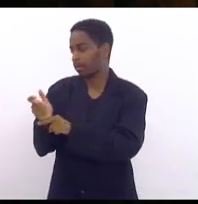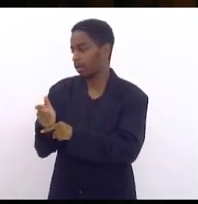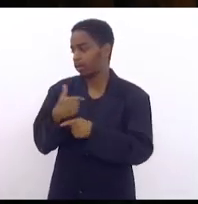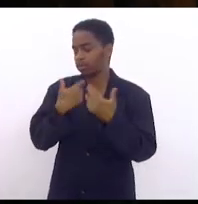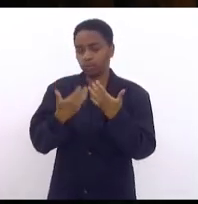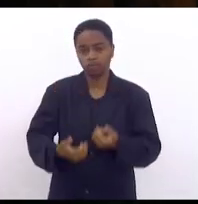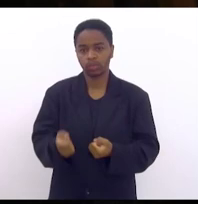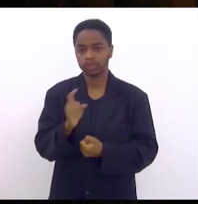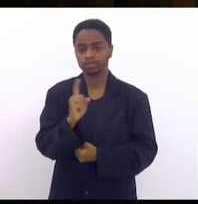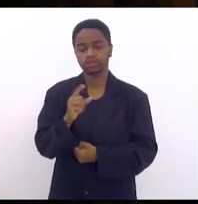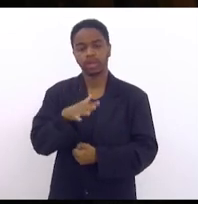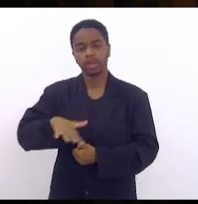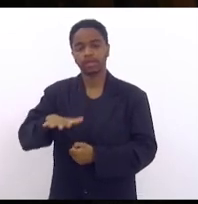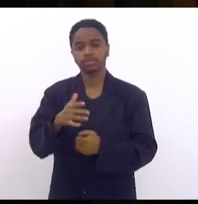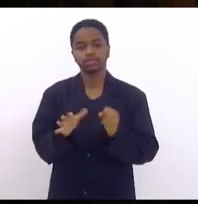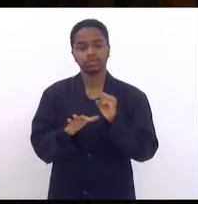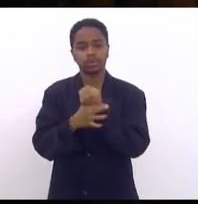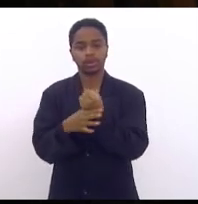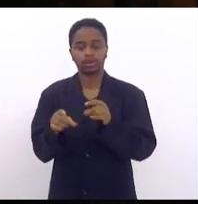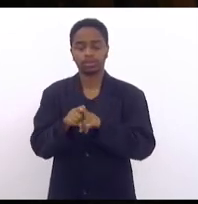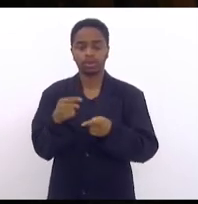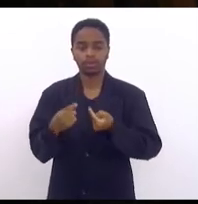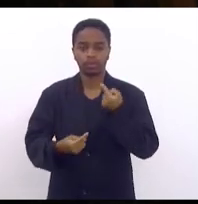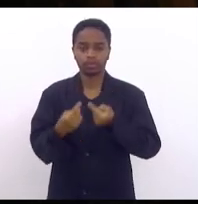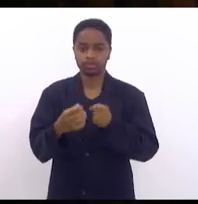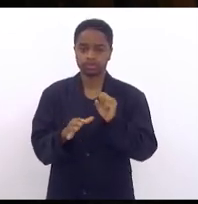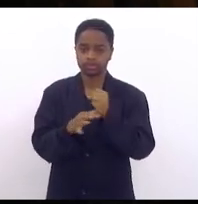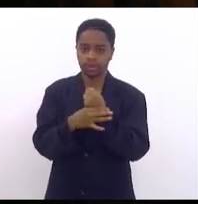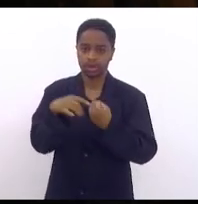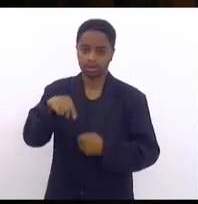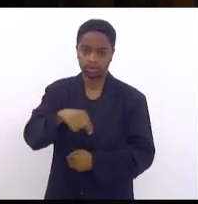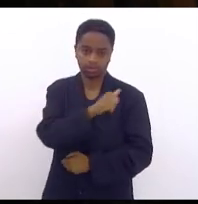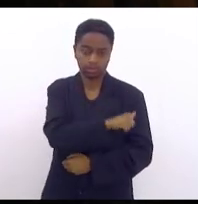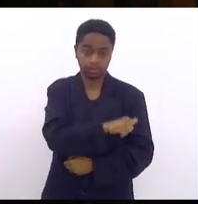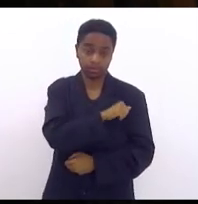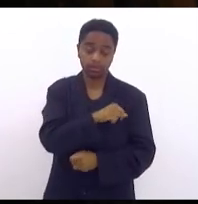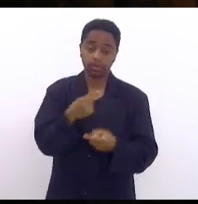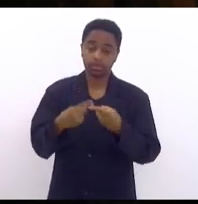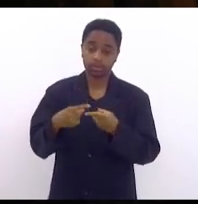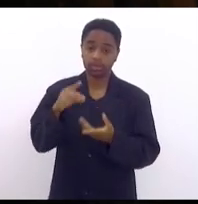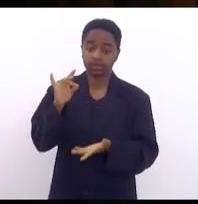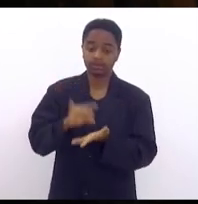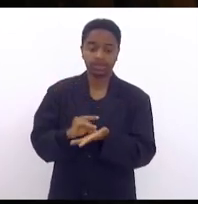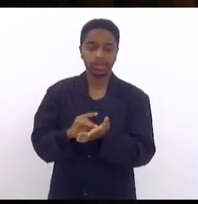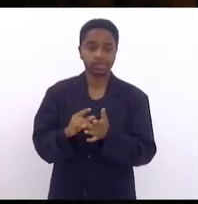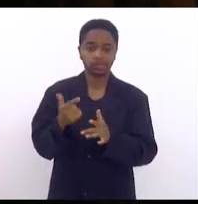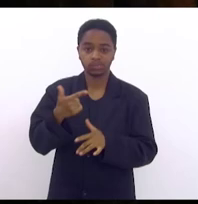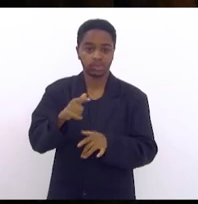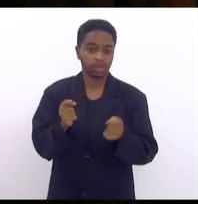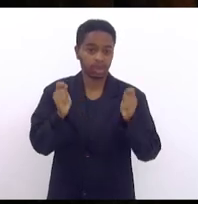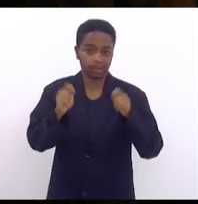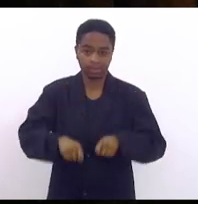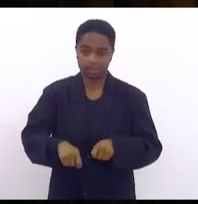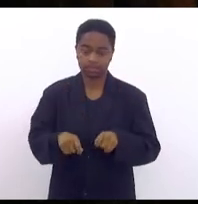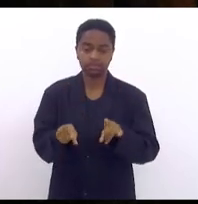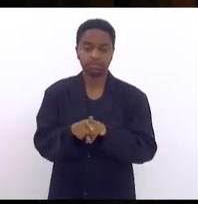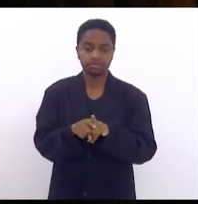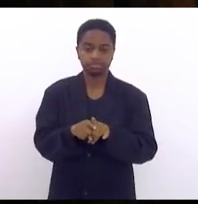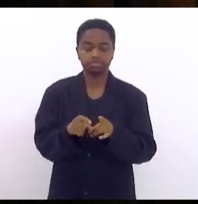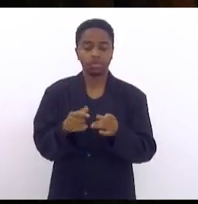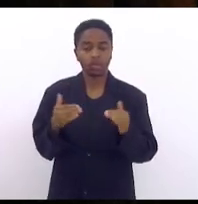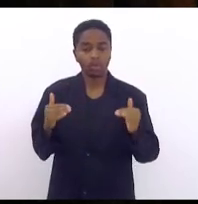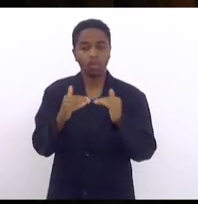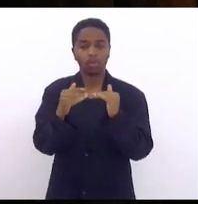às forças de segurança, à política de segurança do Estado, porque são absolutamente incompetentes e lenientes com a